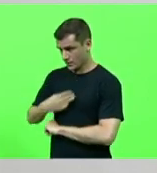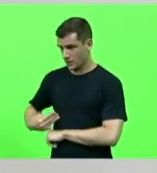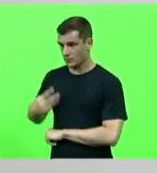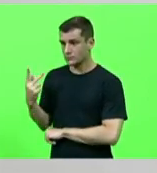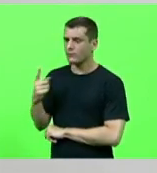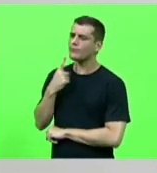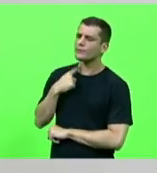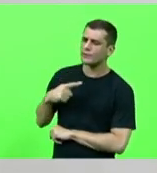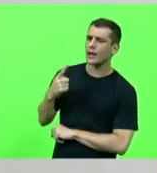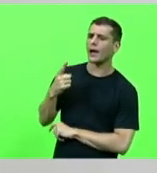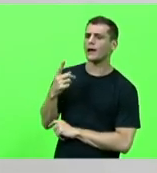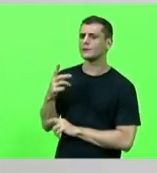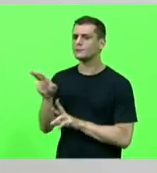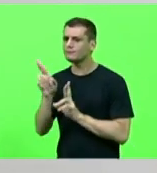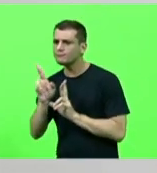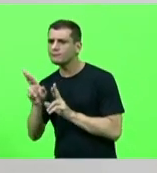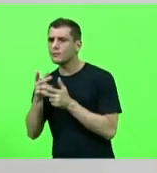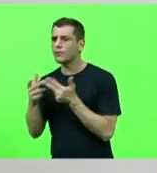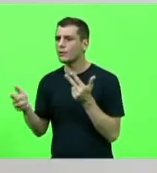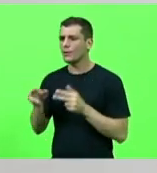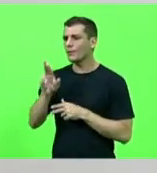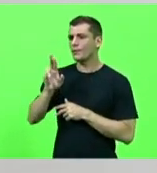parte das suas sentenças.